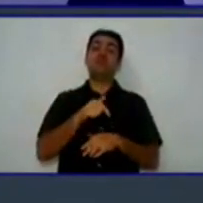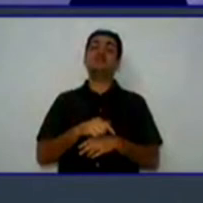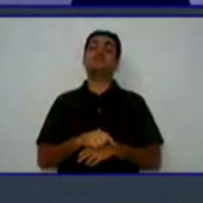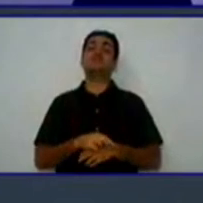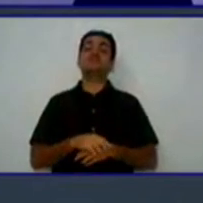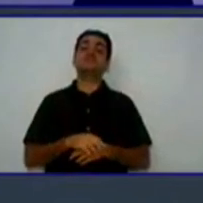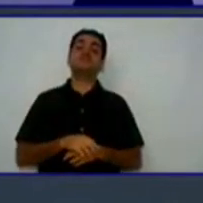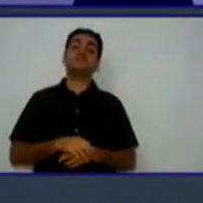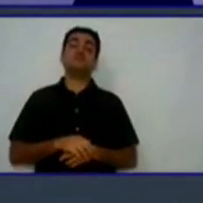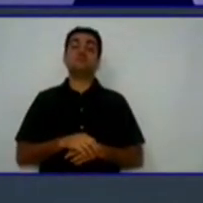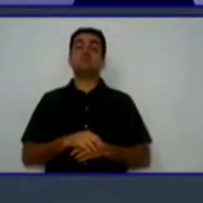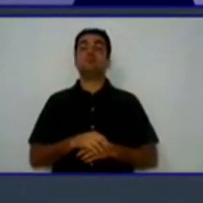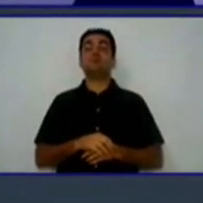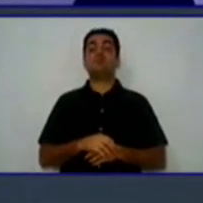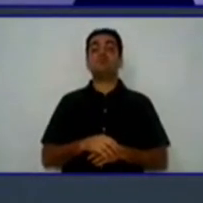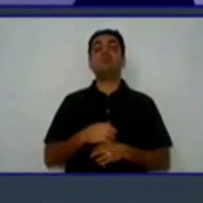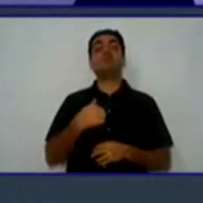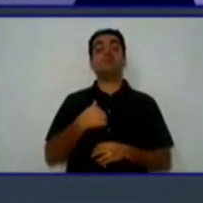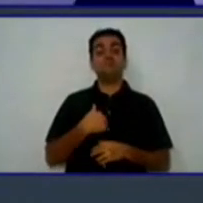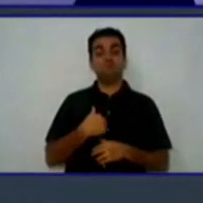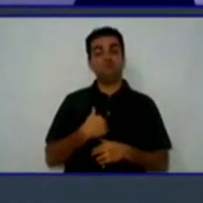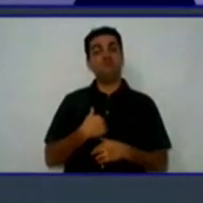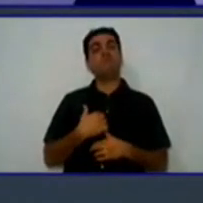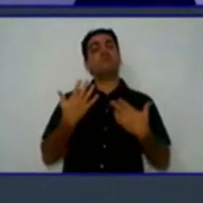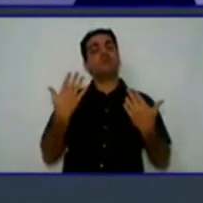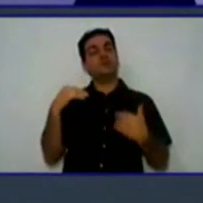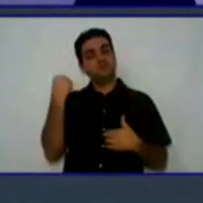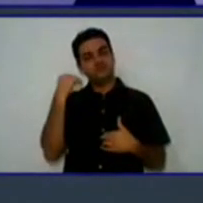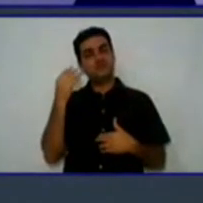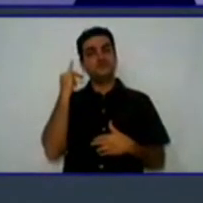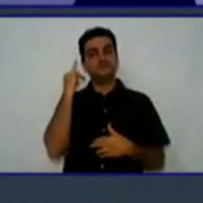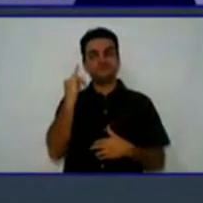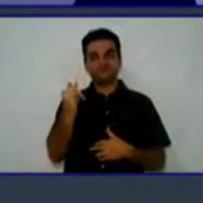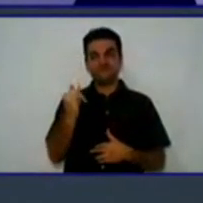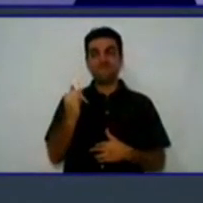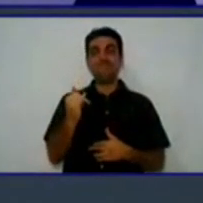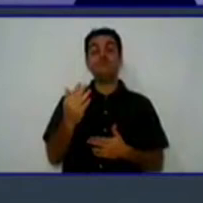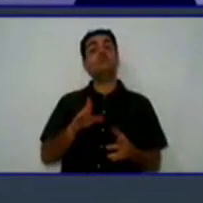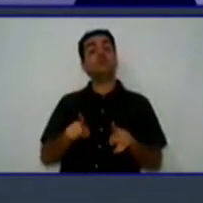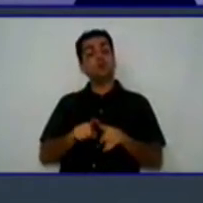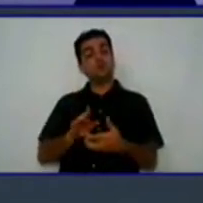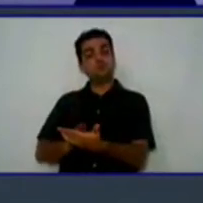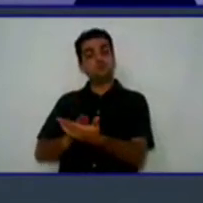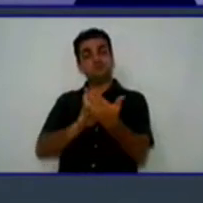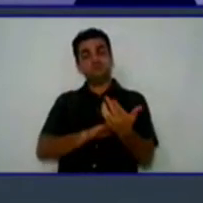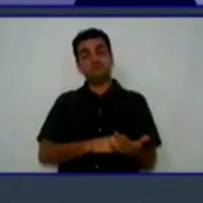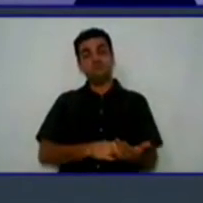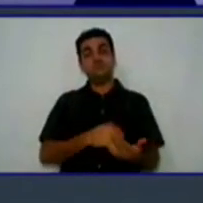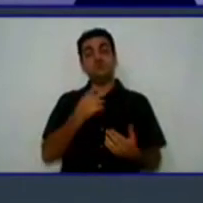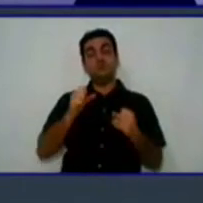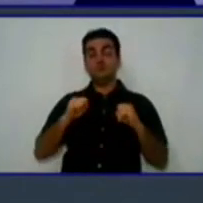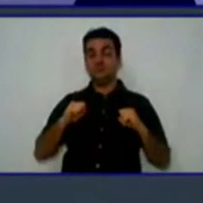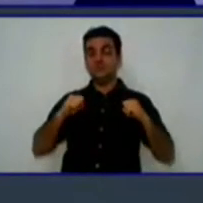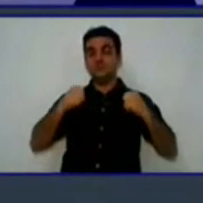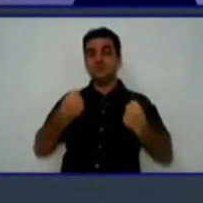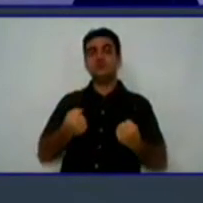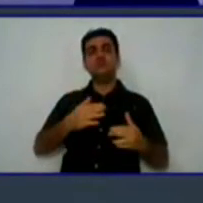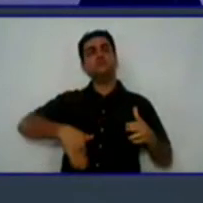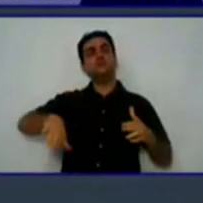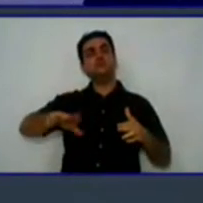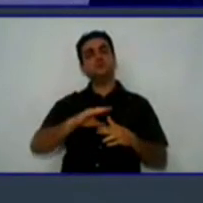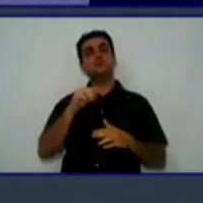subido. Eu aqui gostaria de aproveitar para parabenizar o empenho de todas as